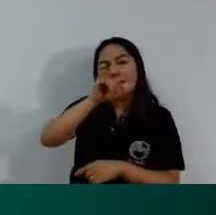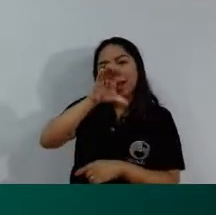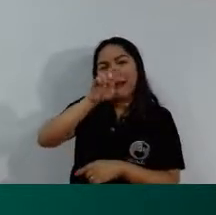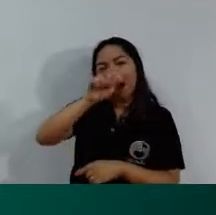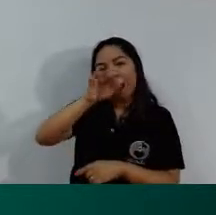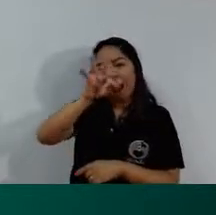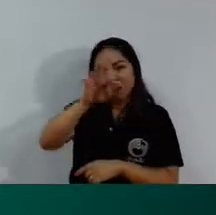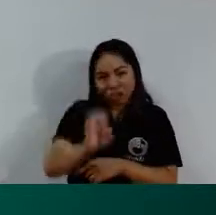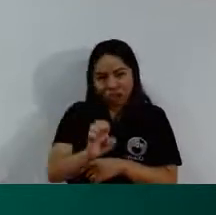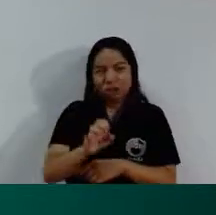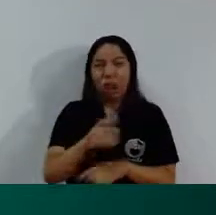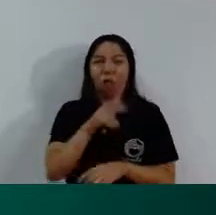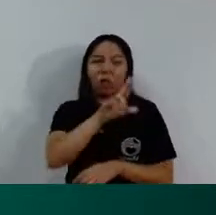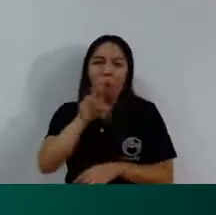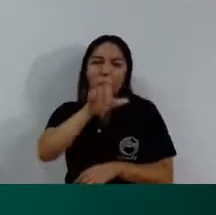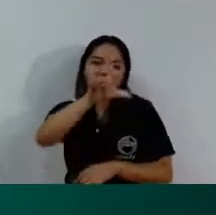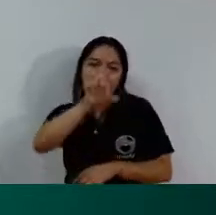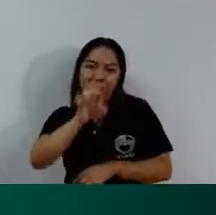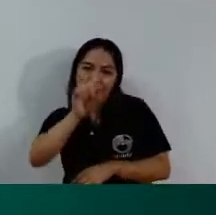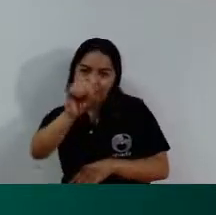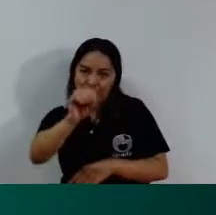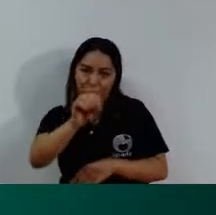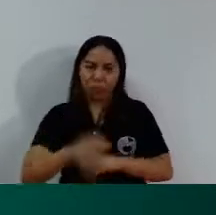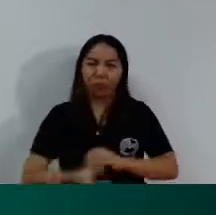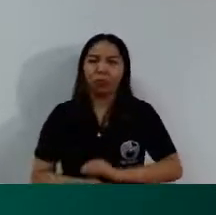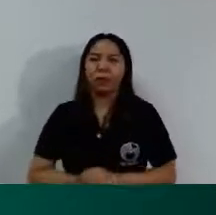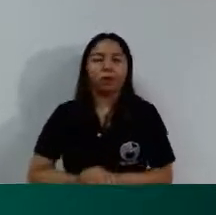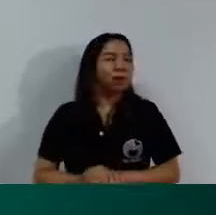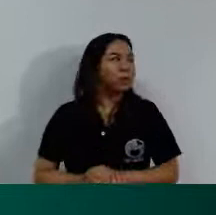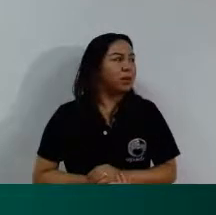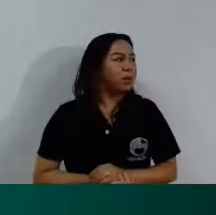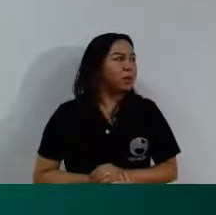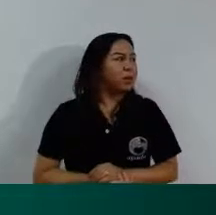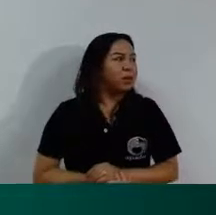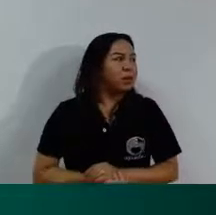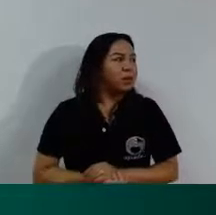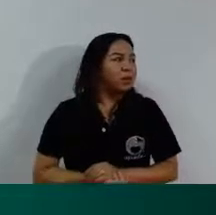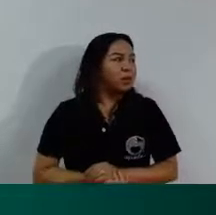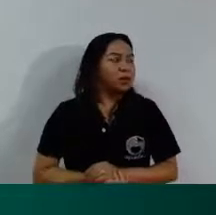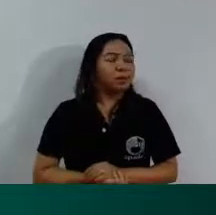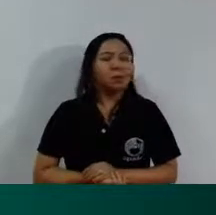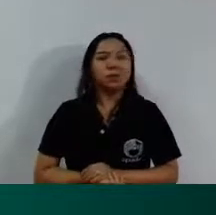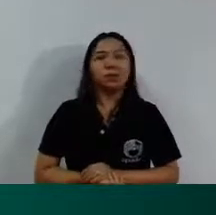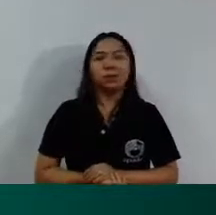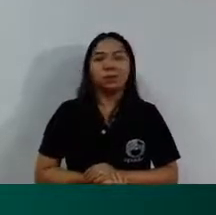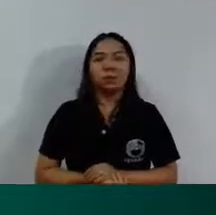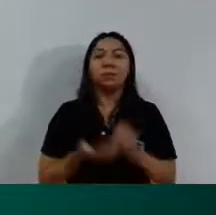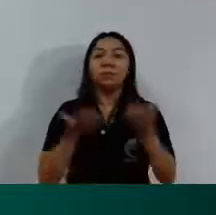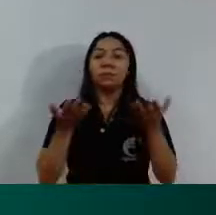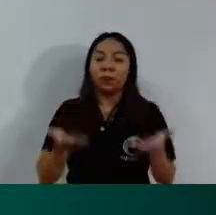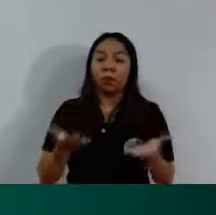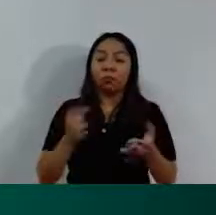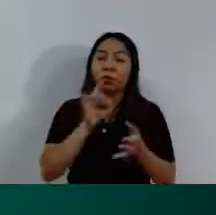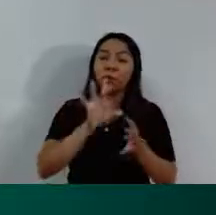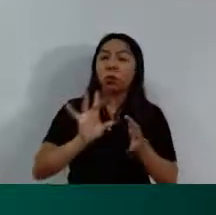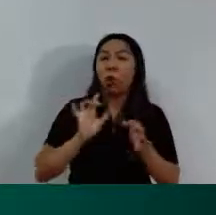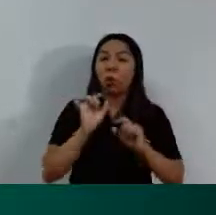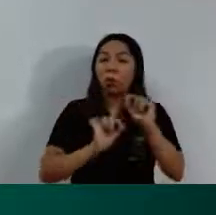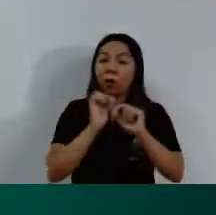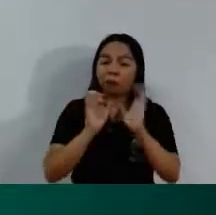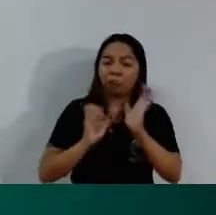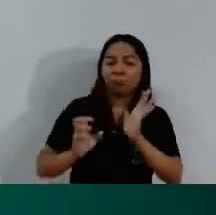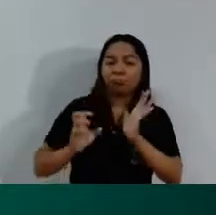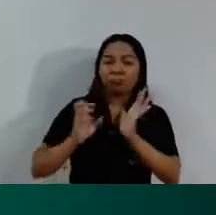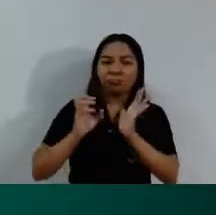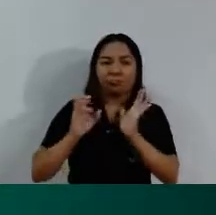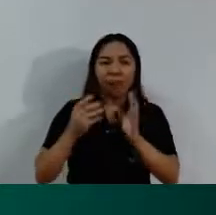E aí eu saio daqui assim então então só registrar que é uma